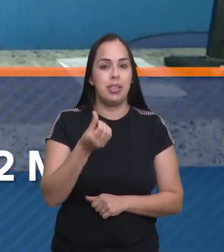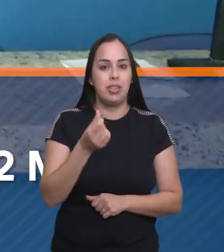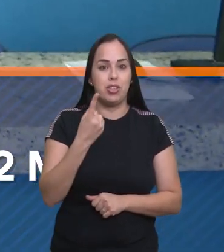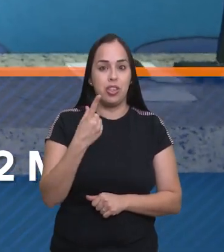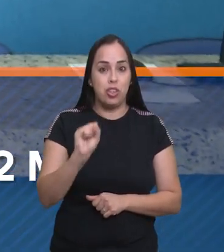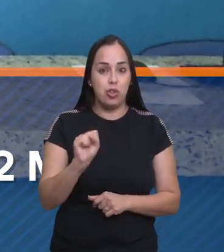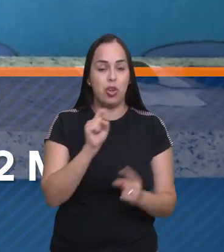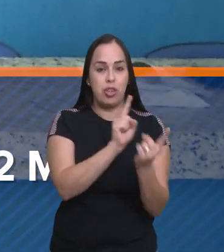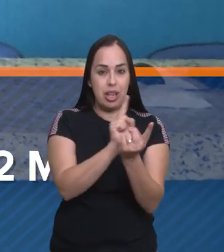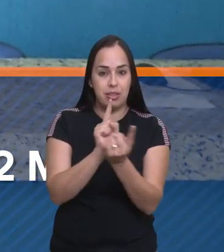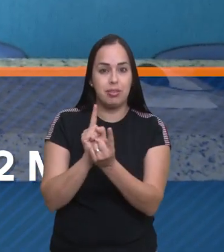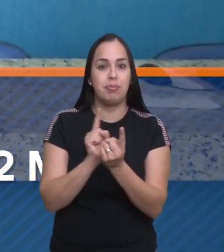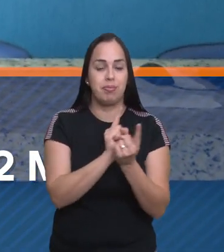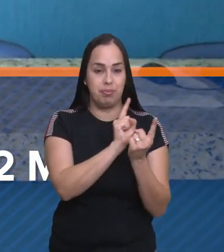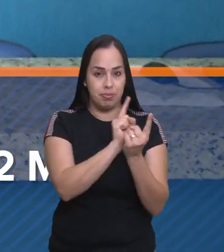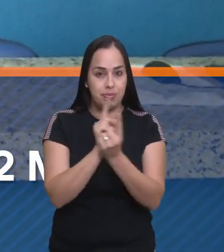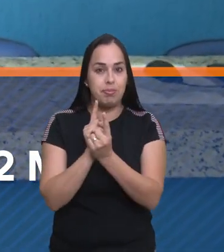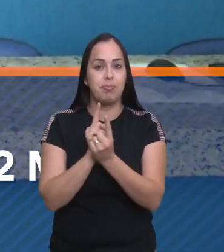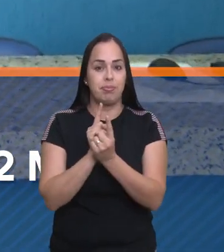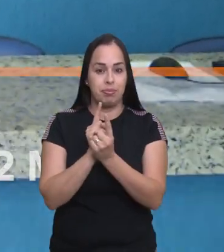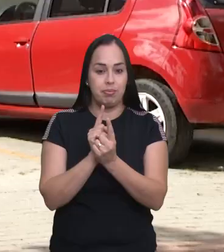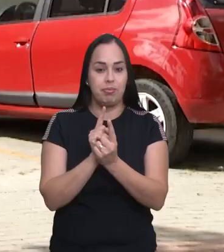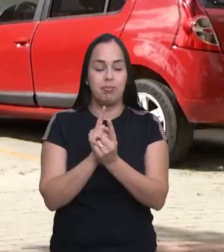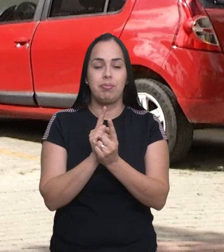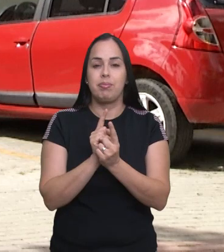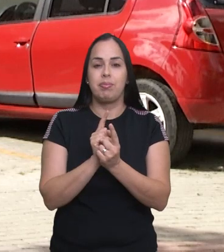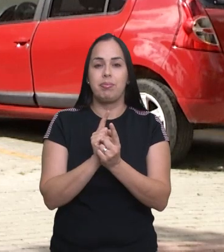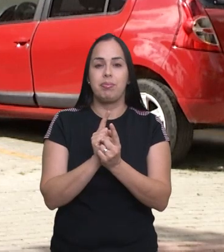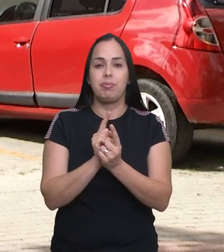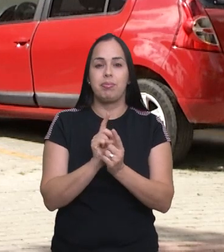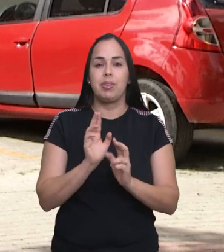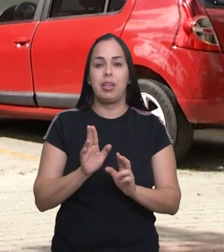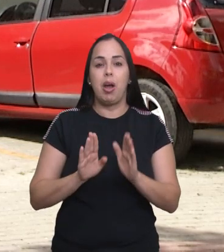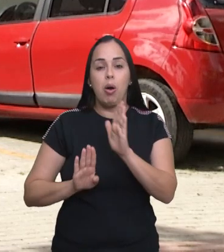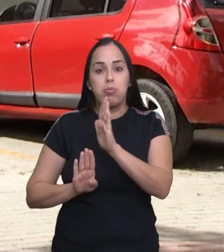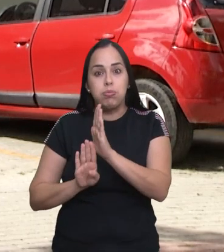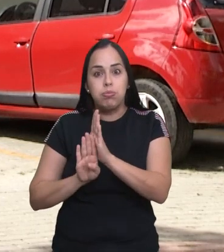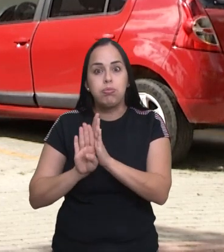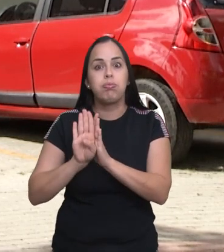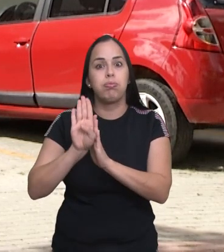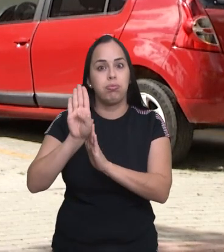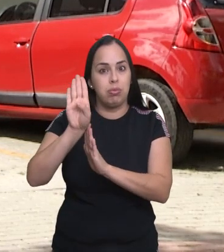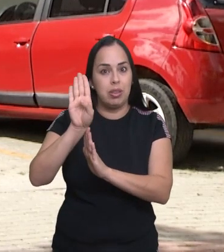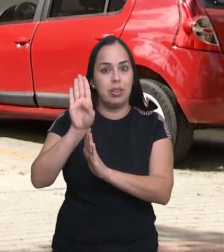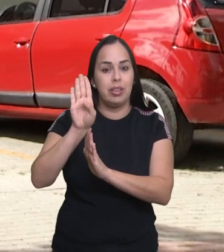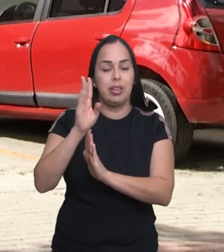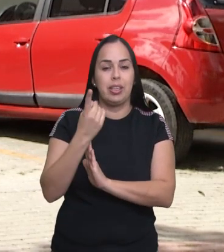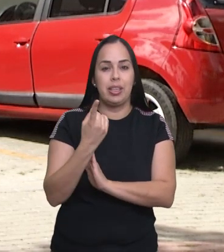10.618 atendimentos nas 3 unidades da cidade, o que representou um aumento de